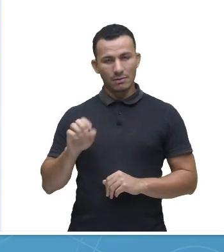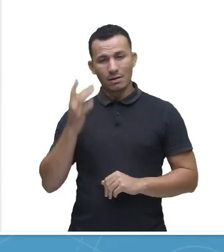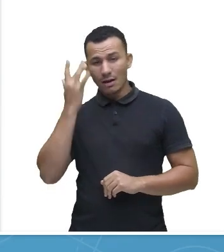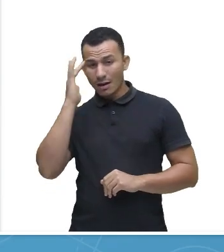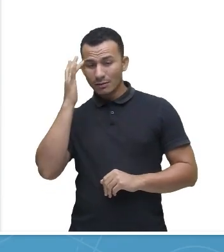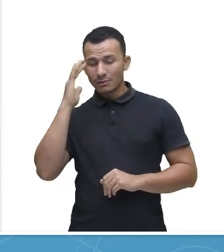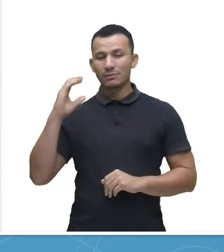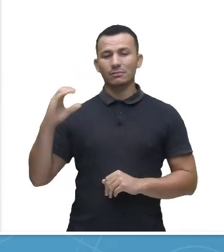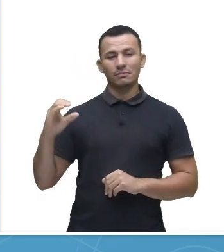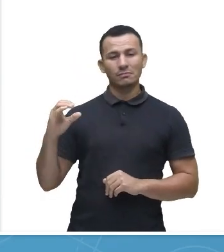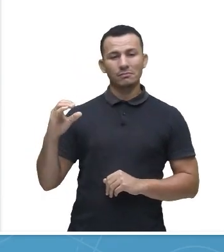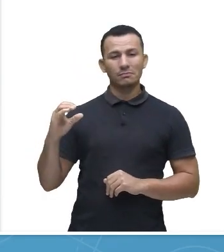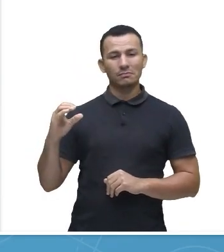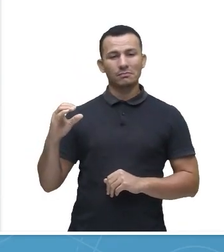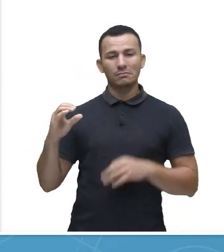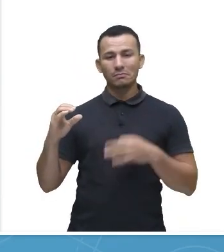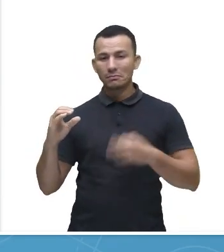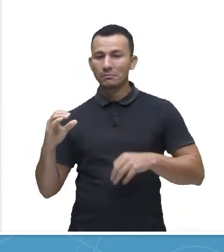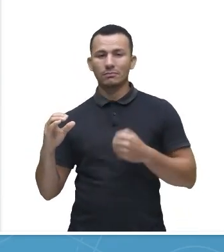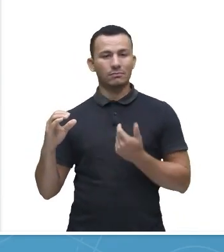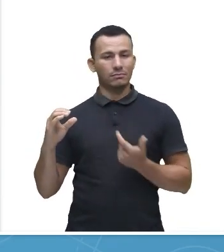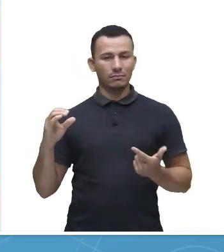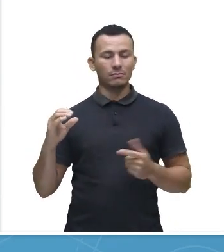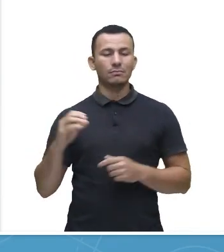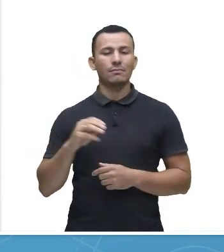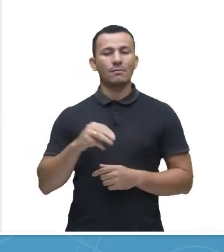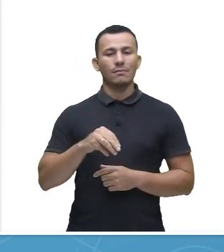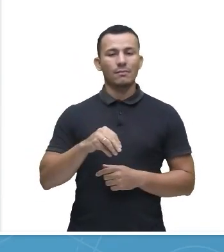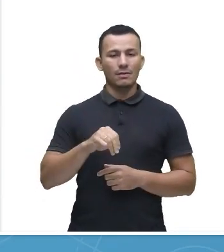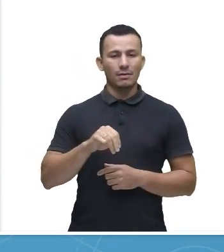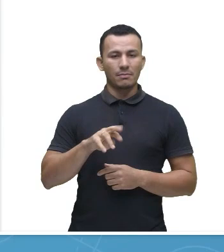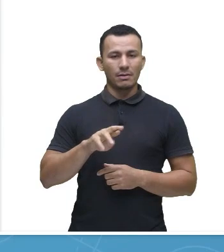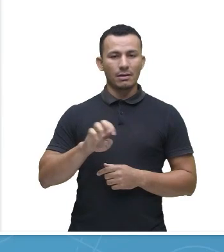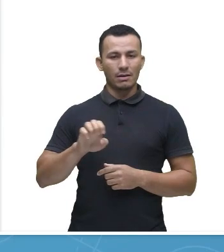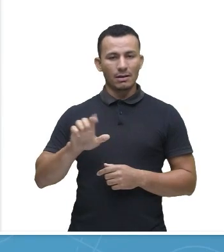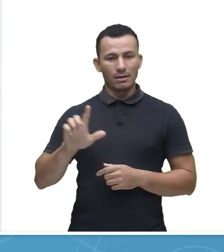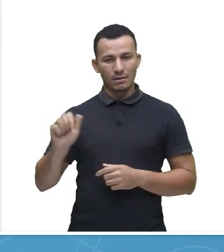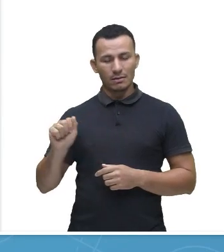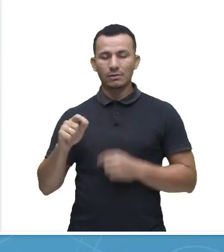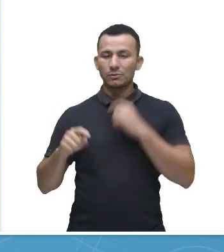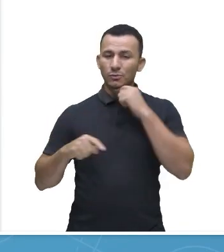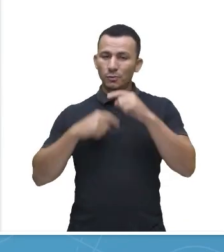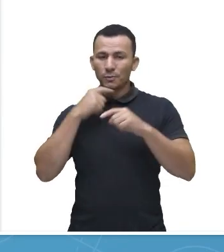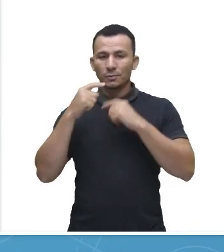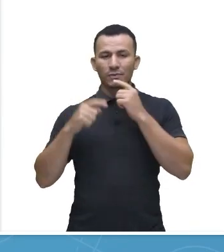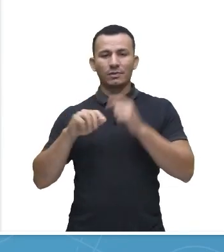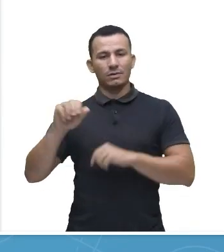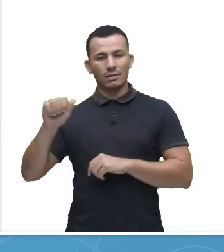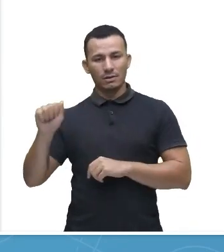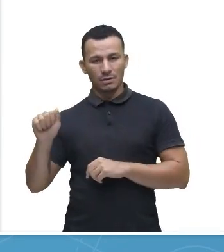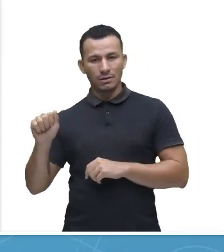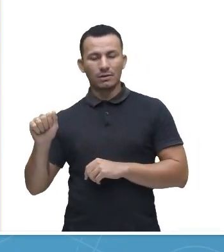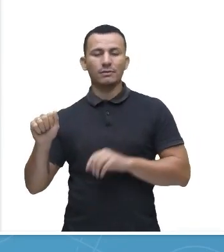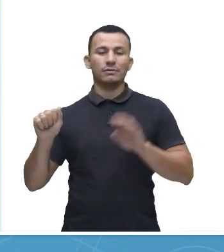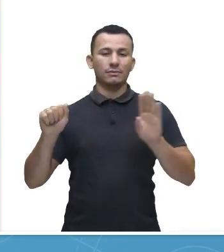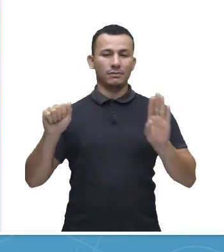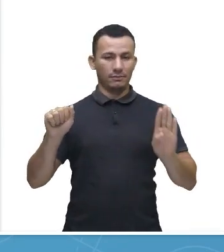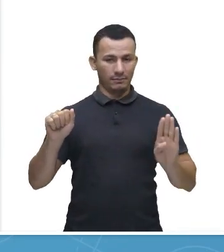C, mas não tem certeza. A Mirella está na dúvida na letra A e na letra